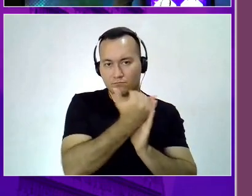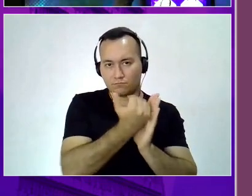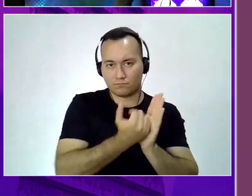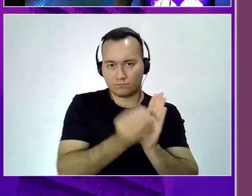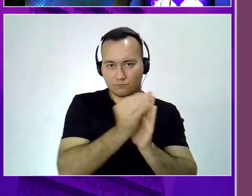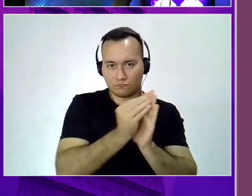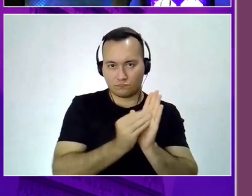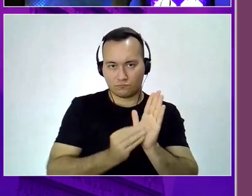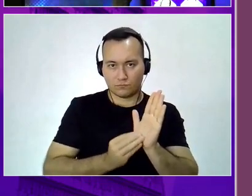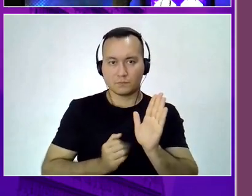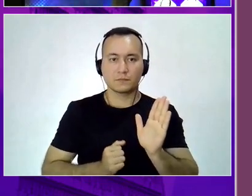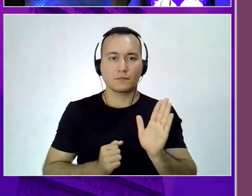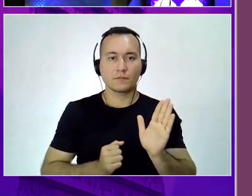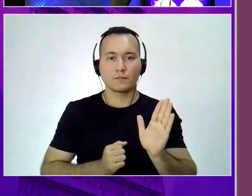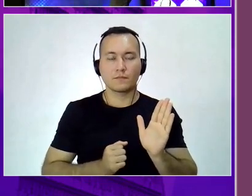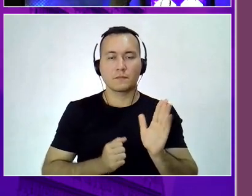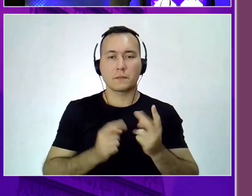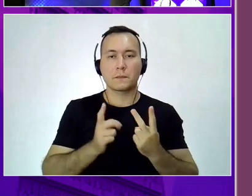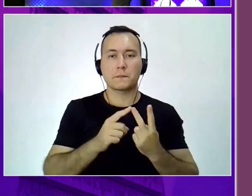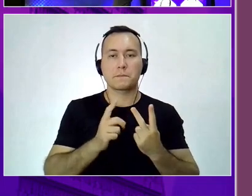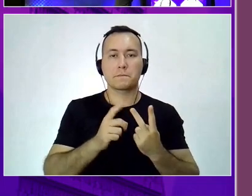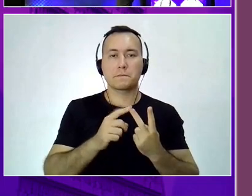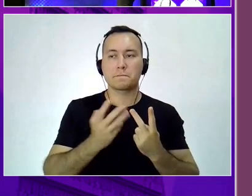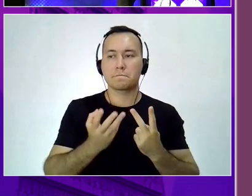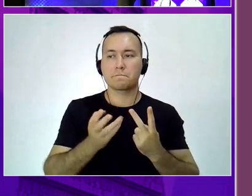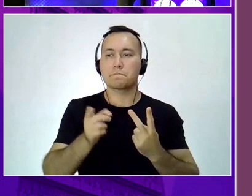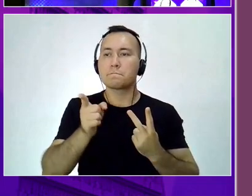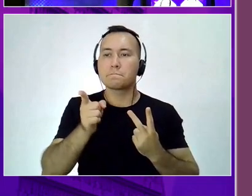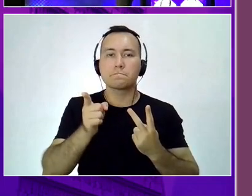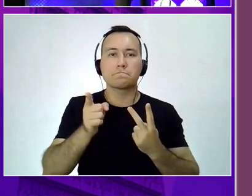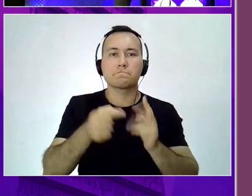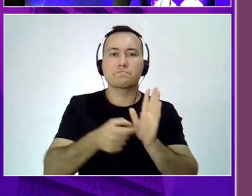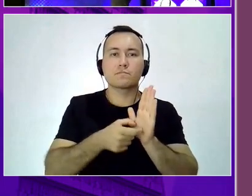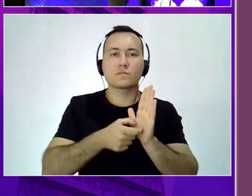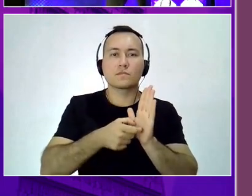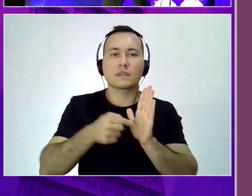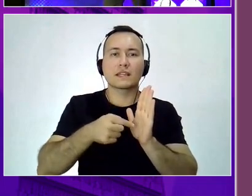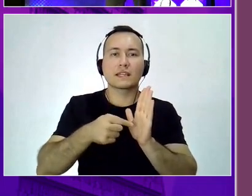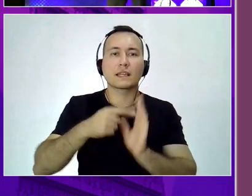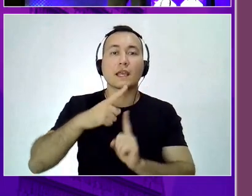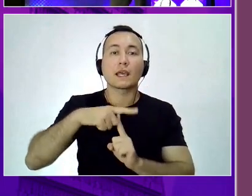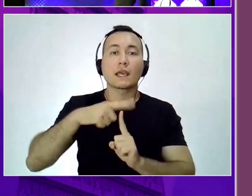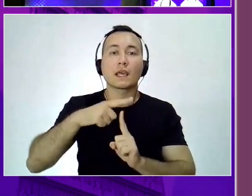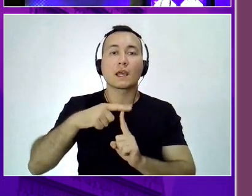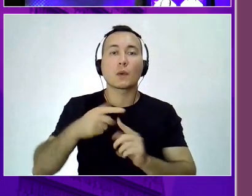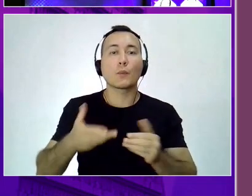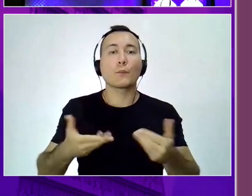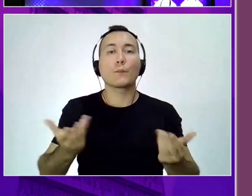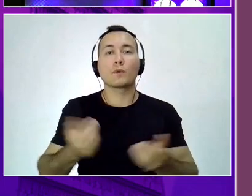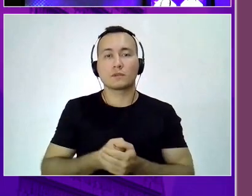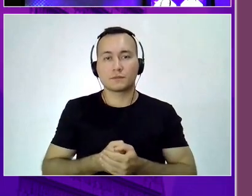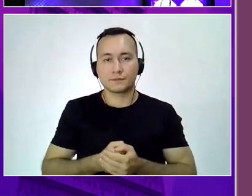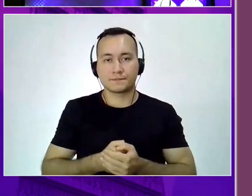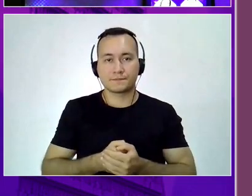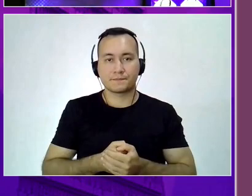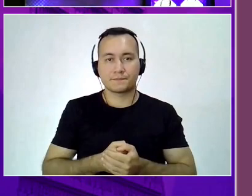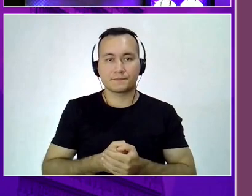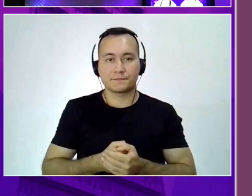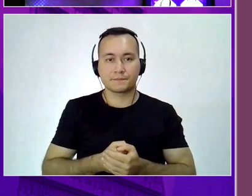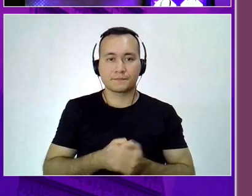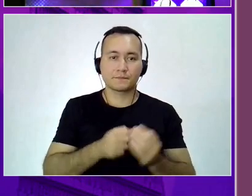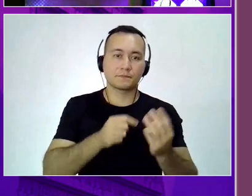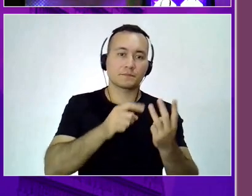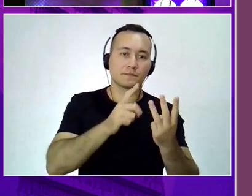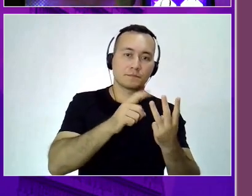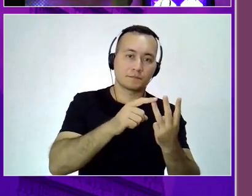gero um instalável para botar na máquina do cliente? Esse tipo de informação é bem importante eu ter que ponderar. E, além disso, o modelo de